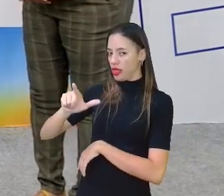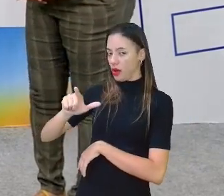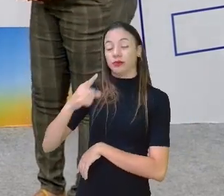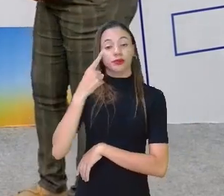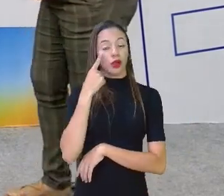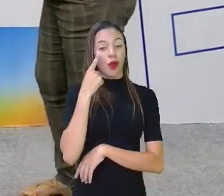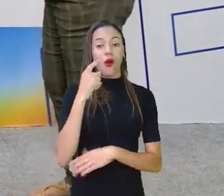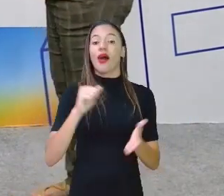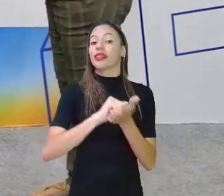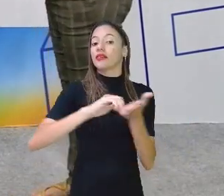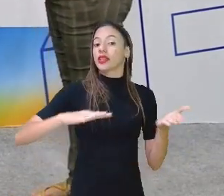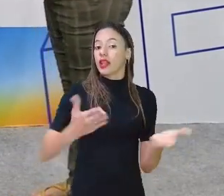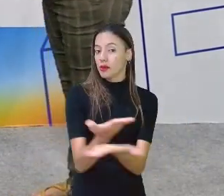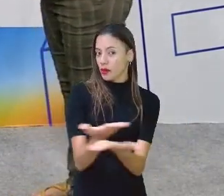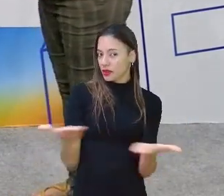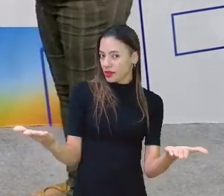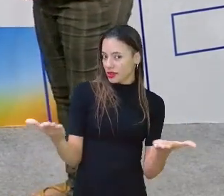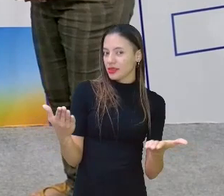para vocês.